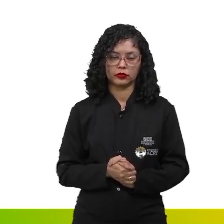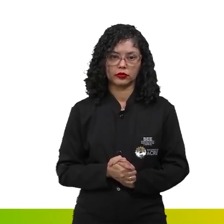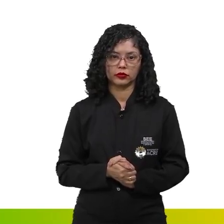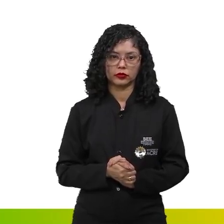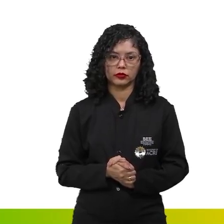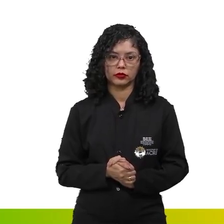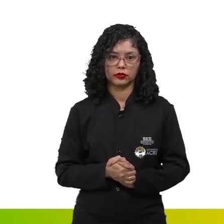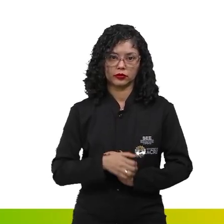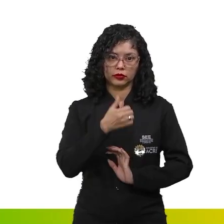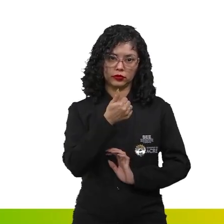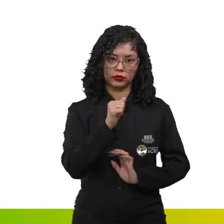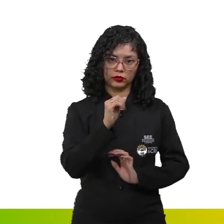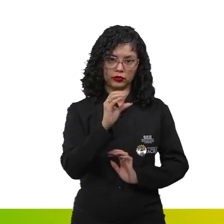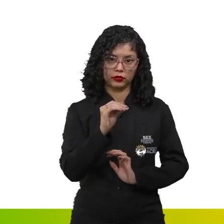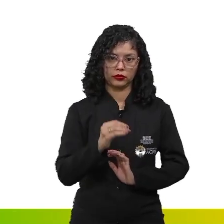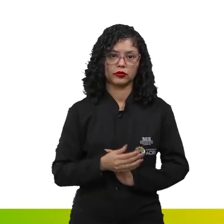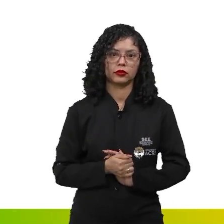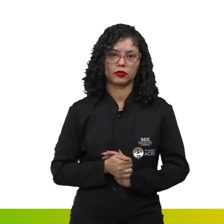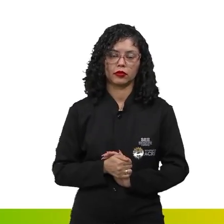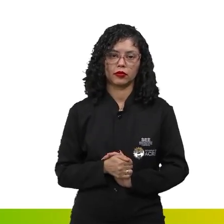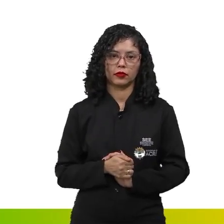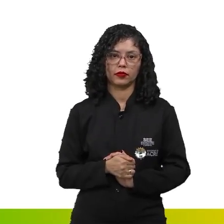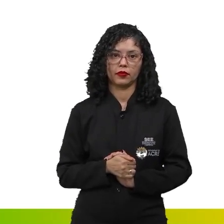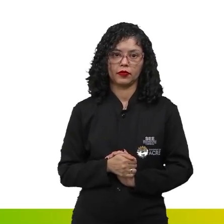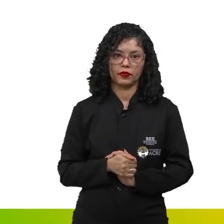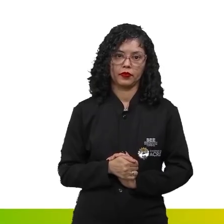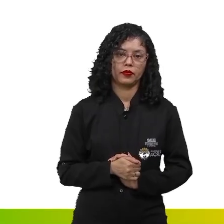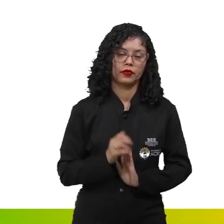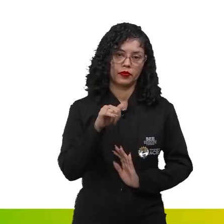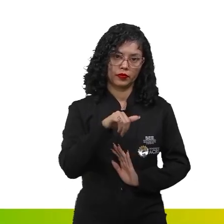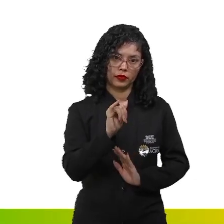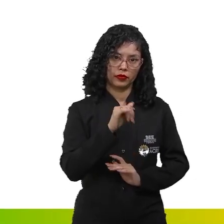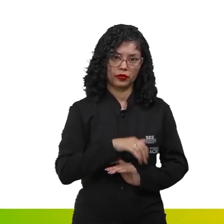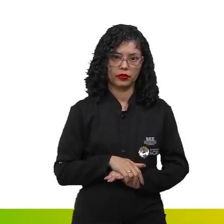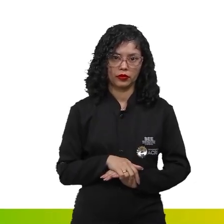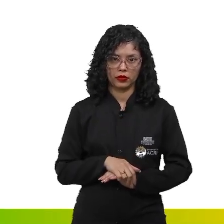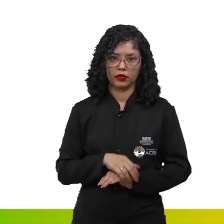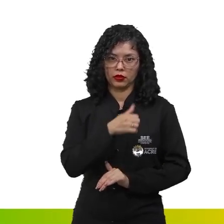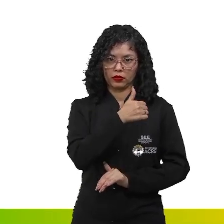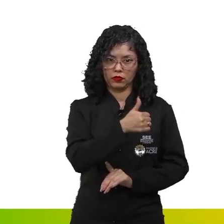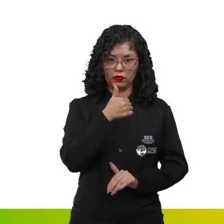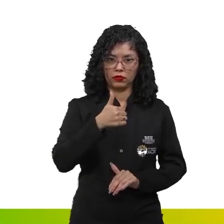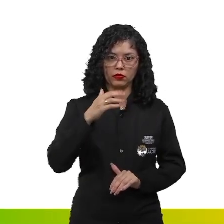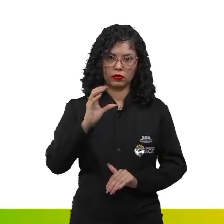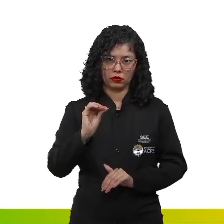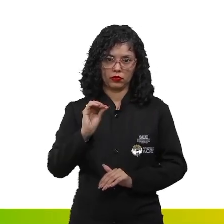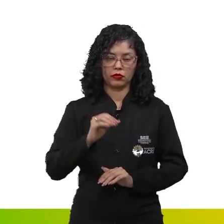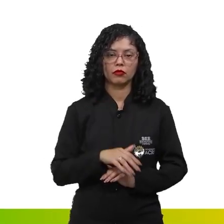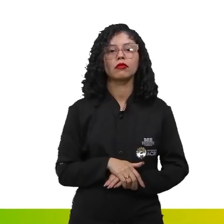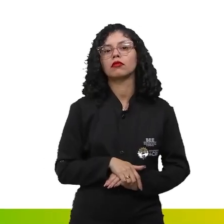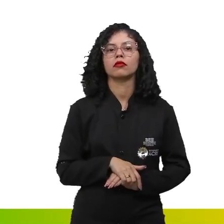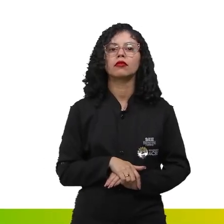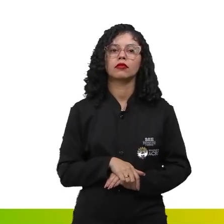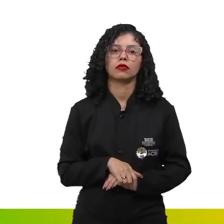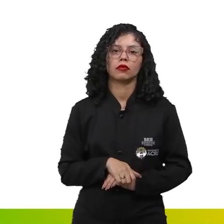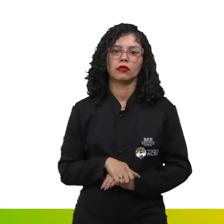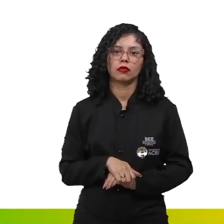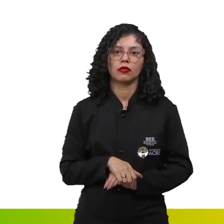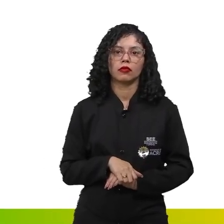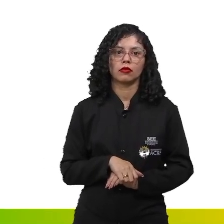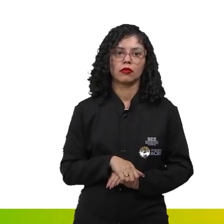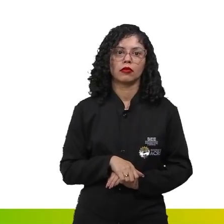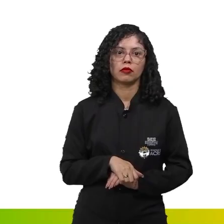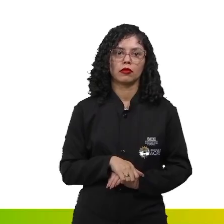primeiro, 180, Y sobre a quantidade de pontos do segundo, que foi